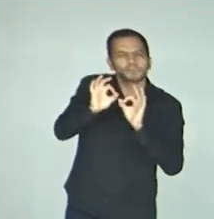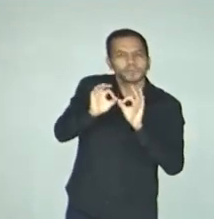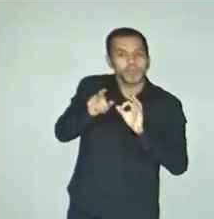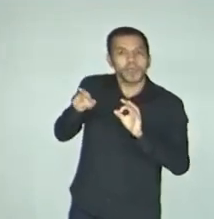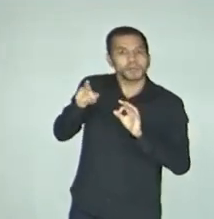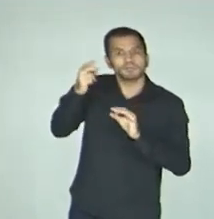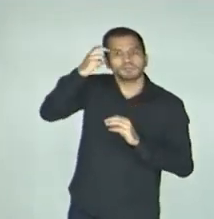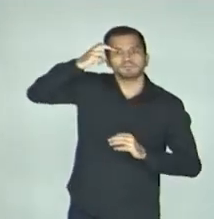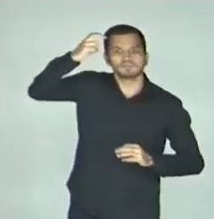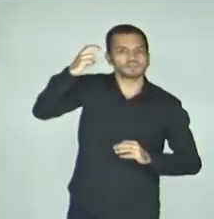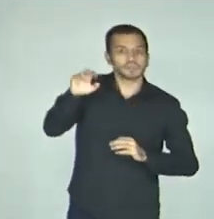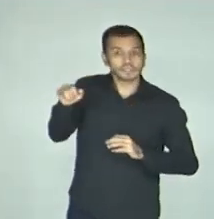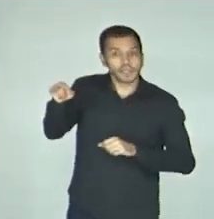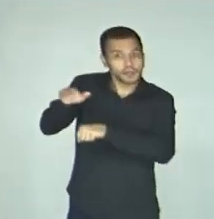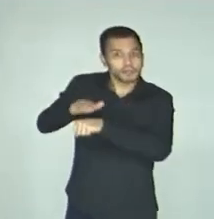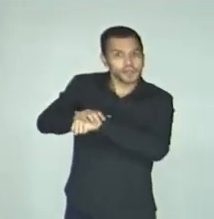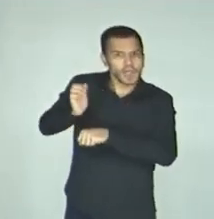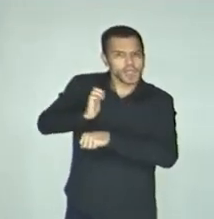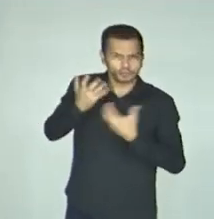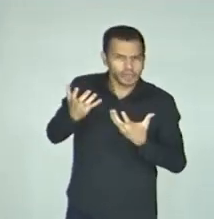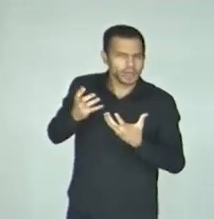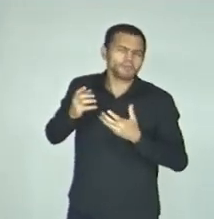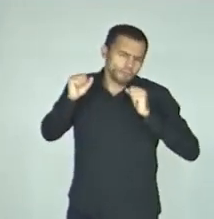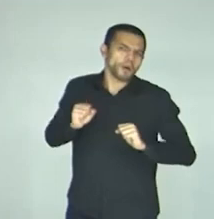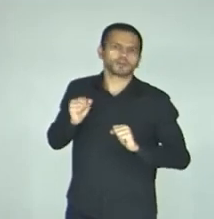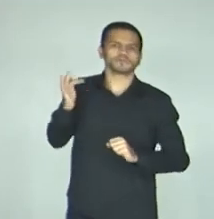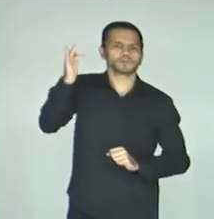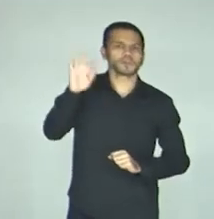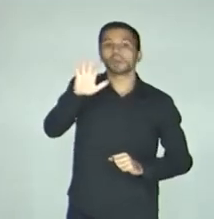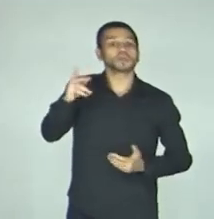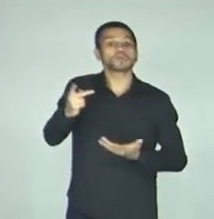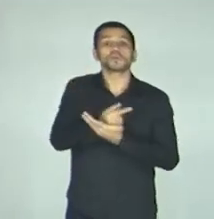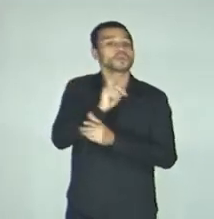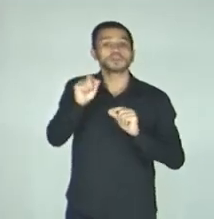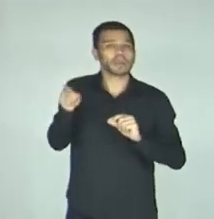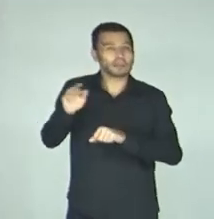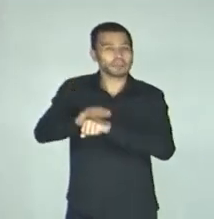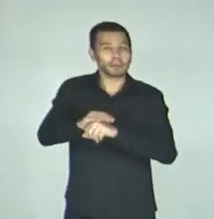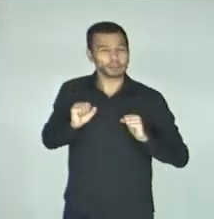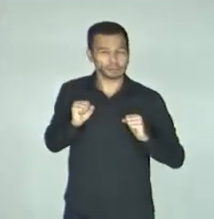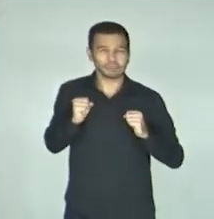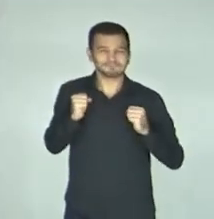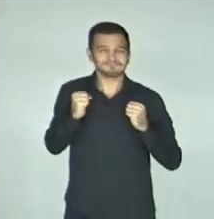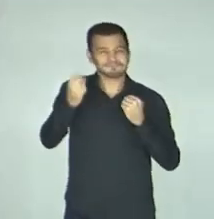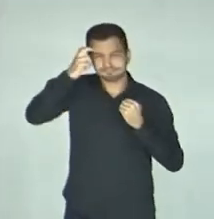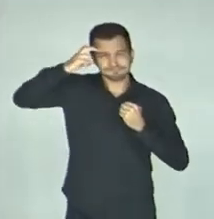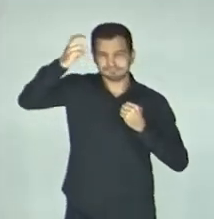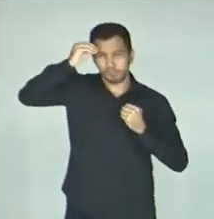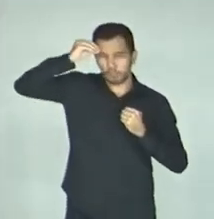ficar rico ficava eu ficava só que pega o seu esforço SUS